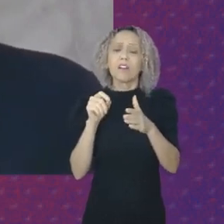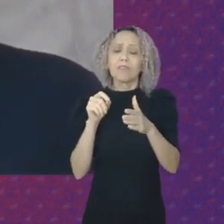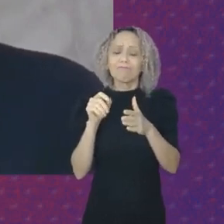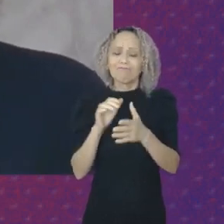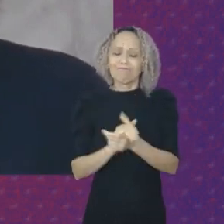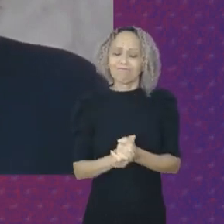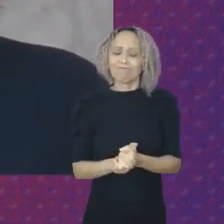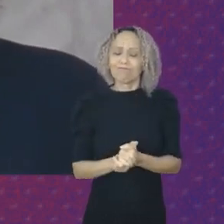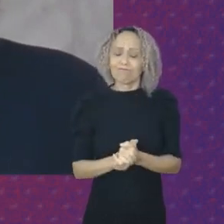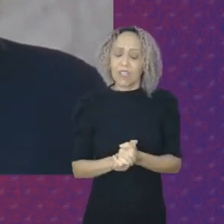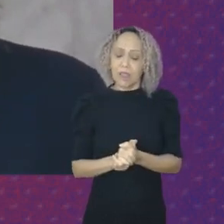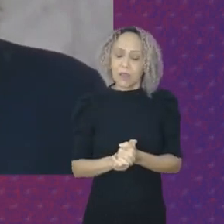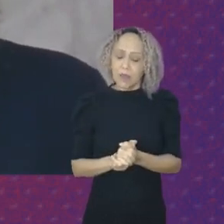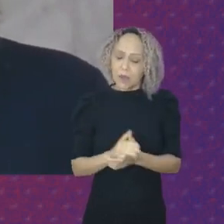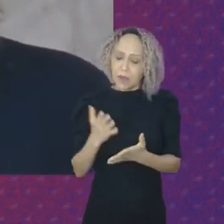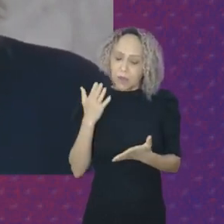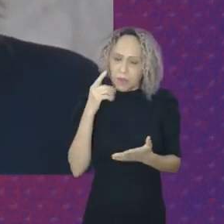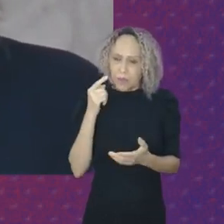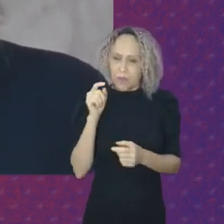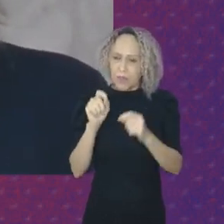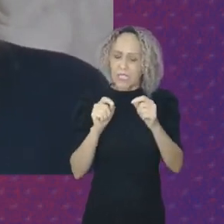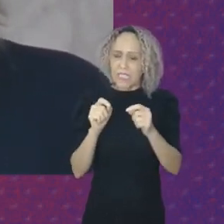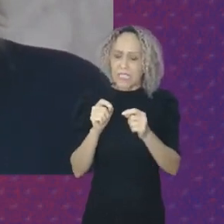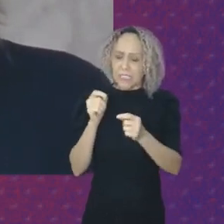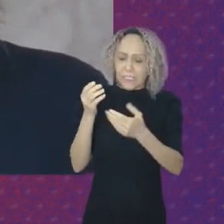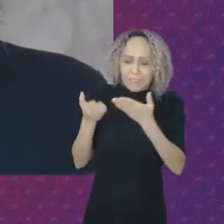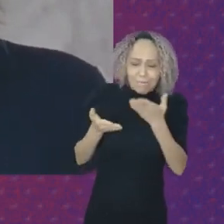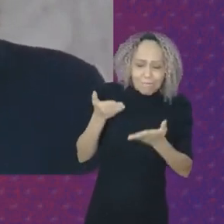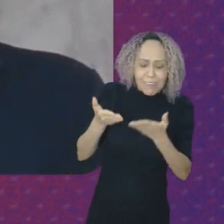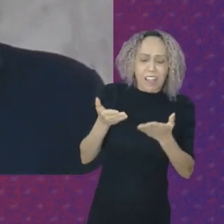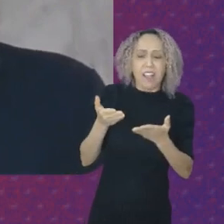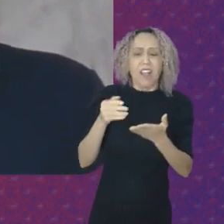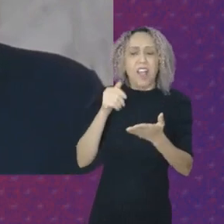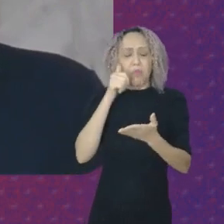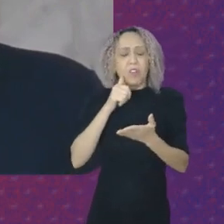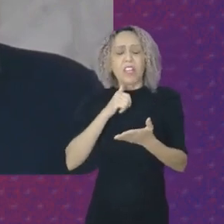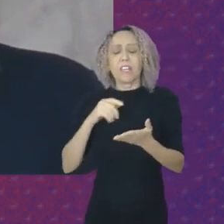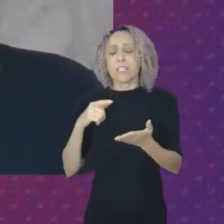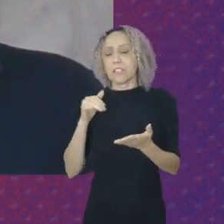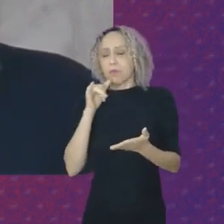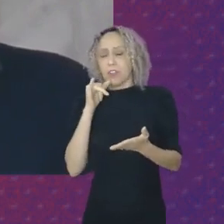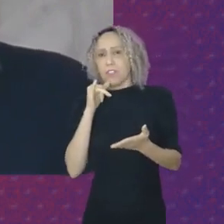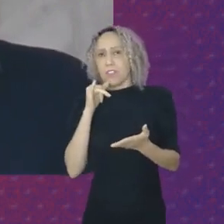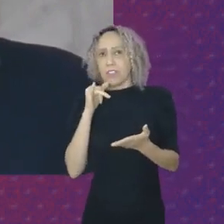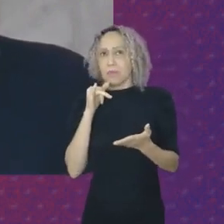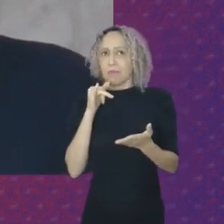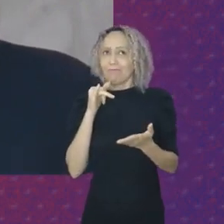vítimas de abordagens inadequadas, de